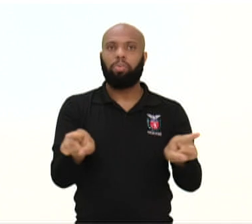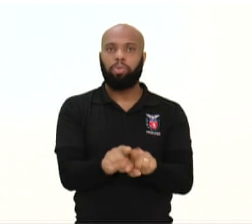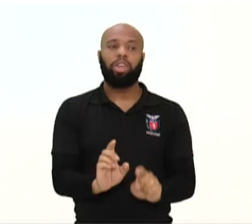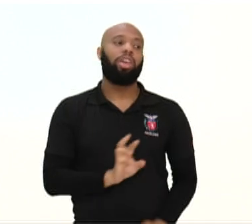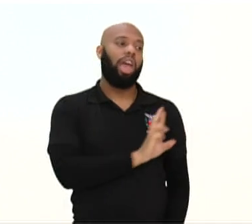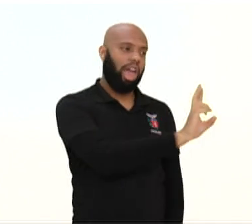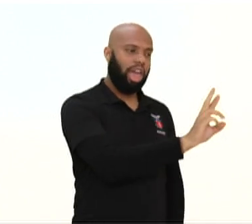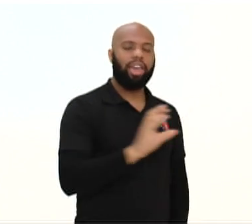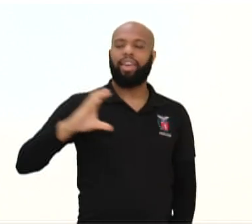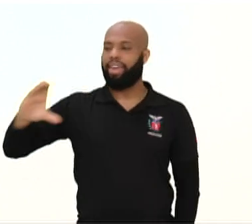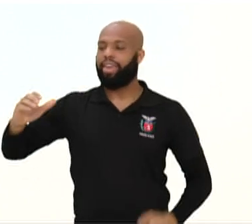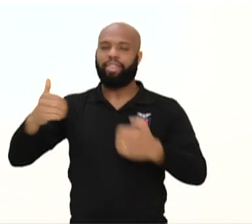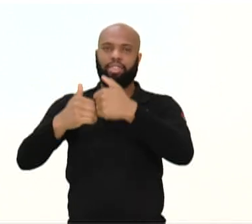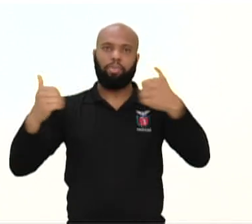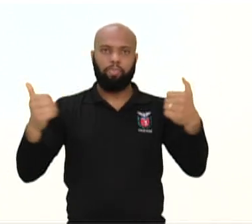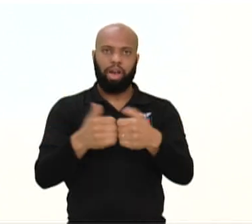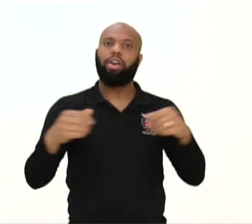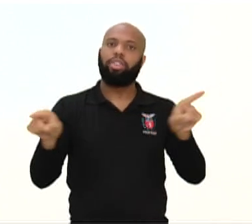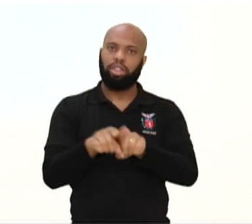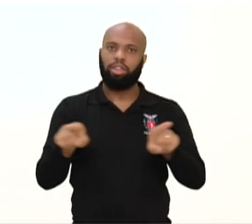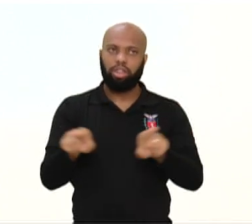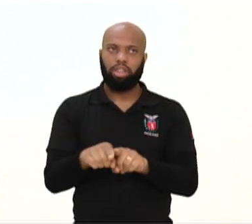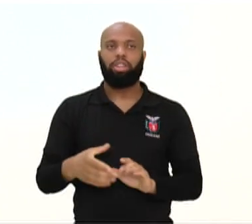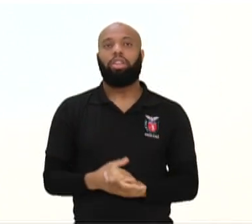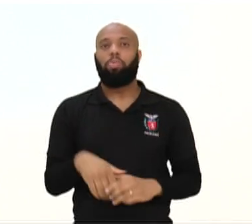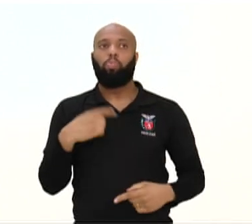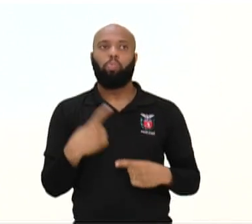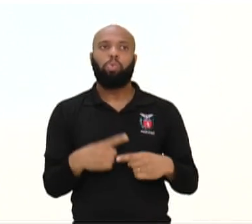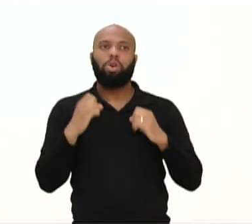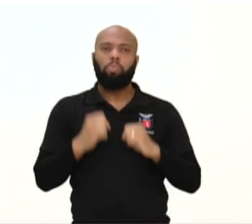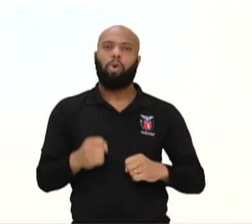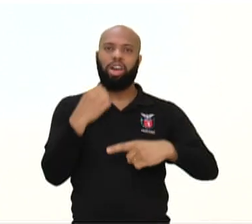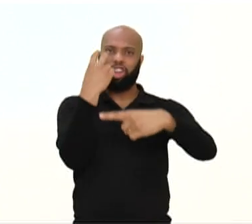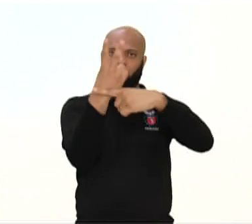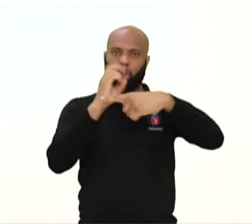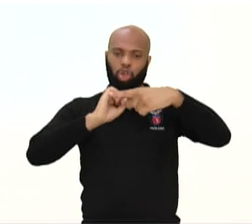denominador para cada um dos termos, para a